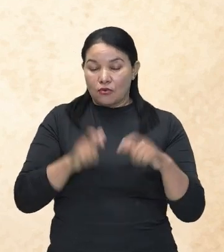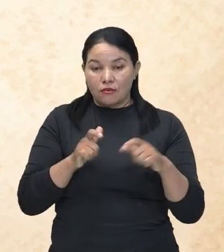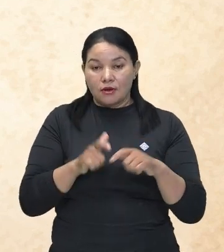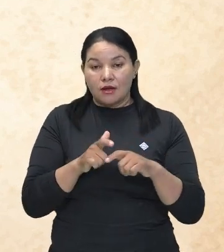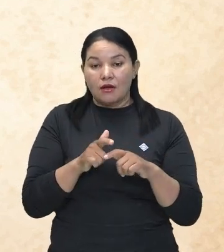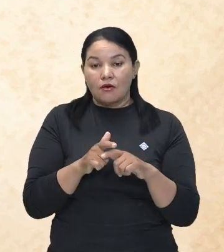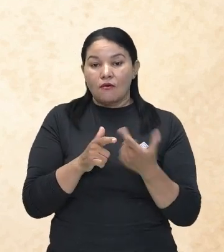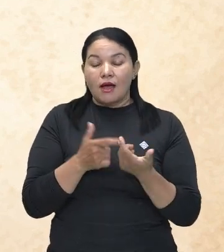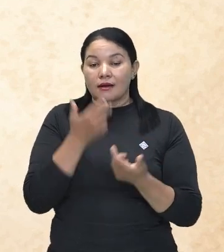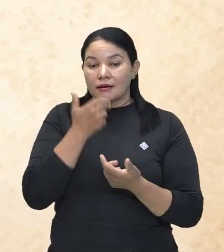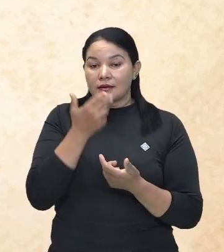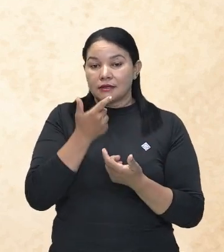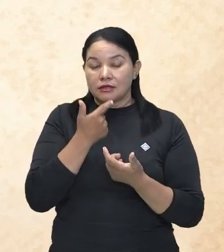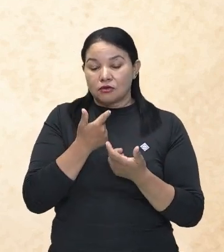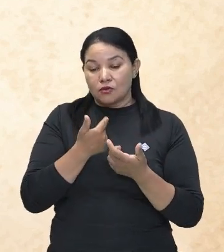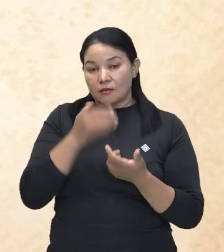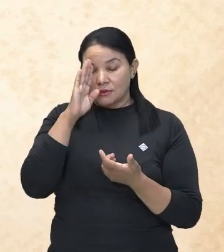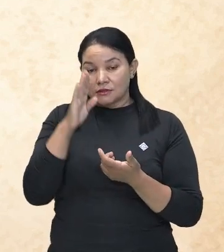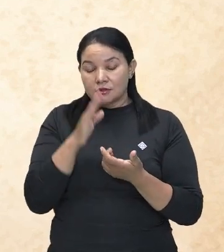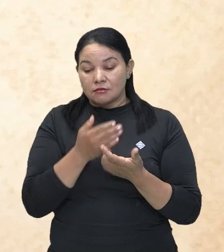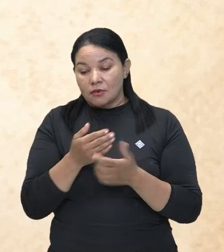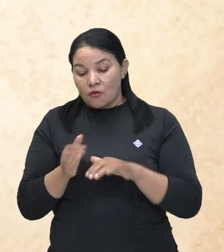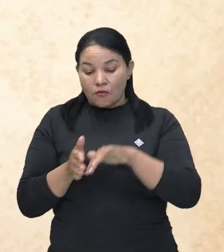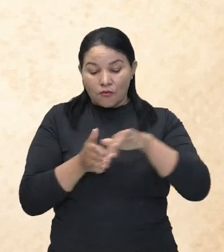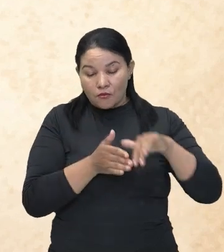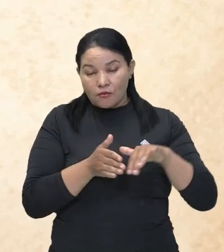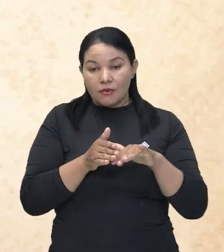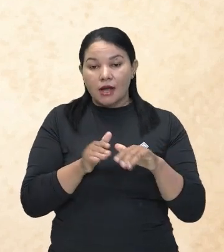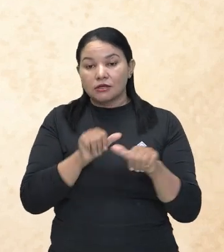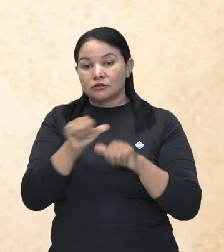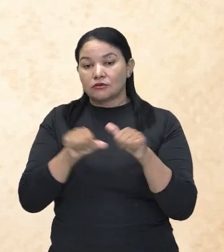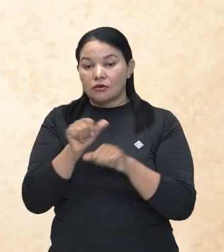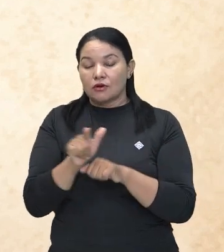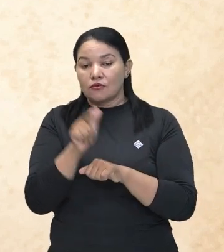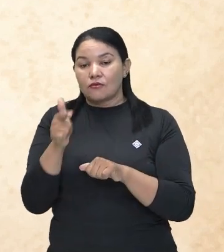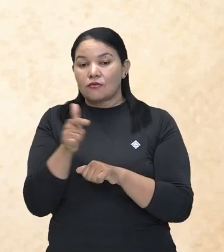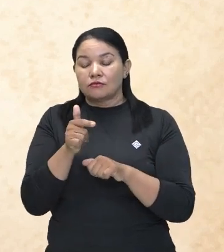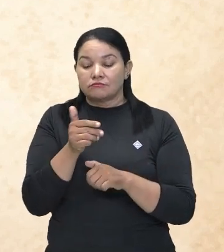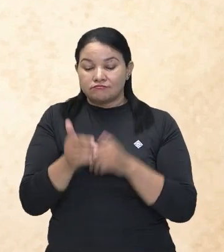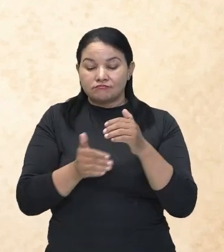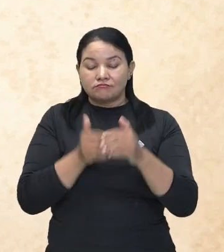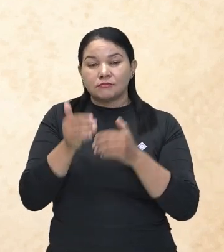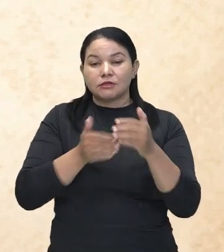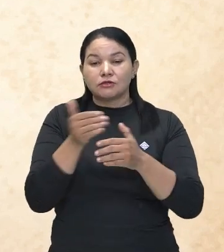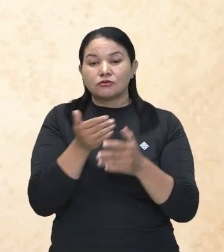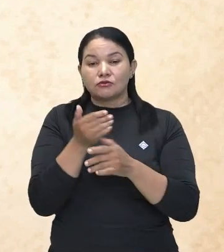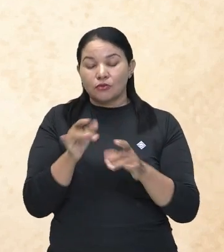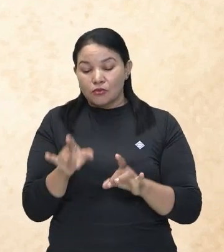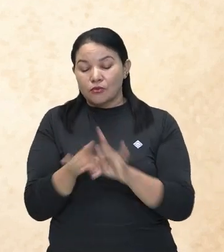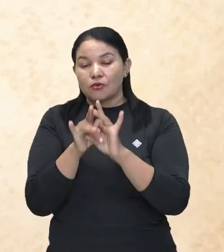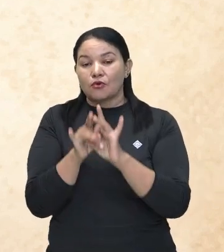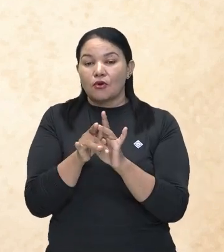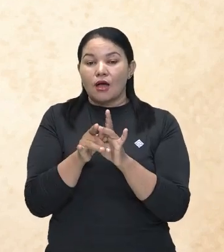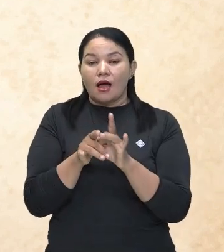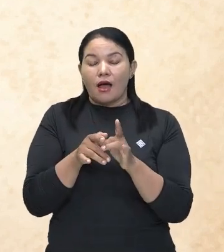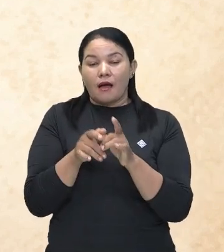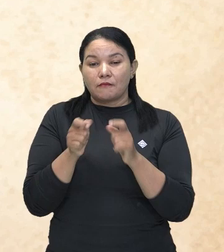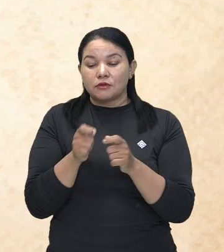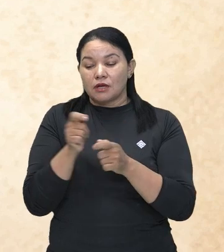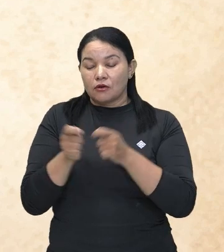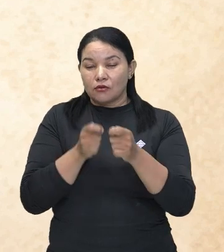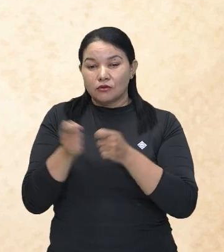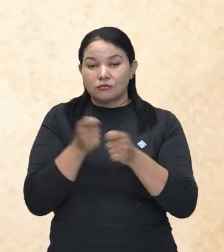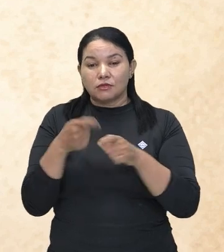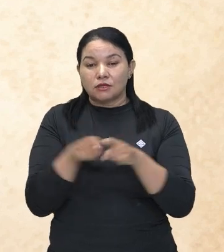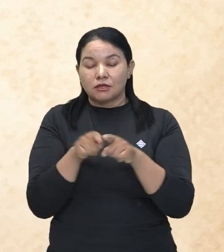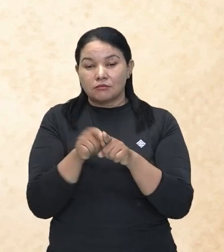de lado, sendo utilizada ali pelos falantes locais, mas com o passar do tempo, essa língua atrelada ao poder econômico, ao poder cultural, que